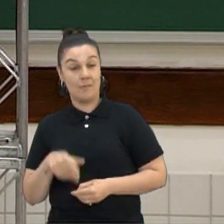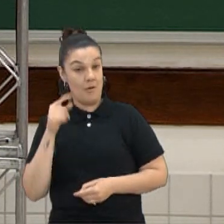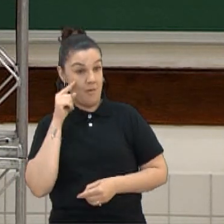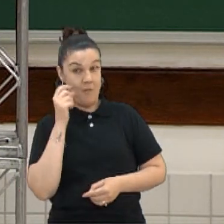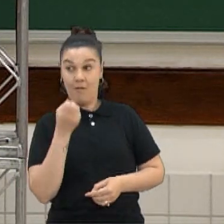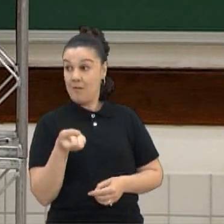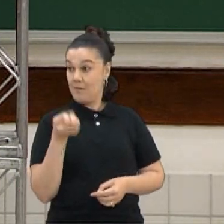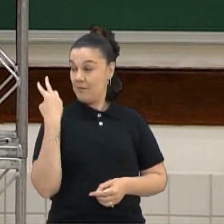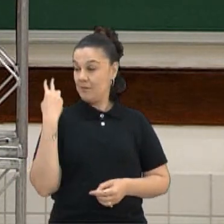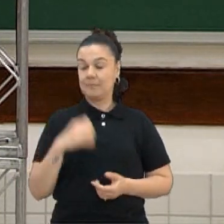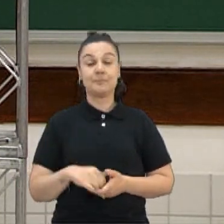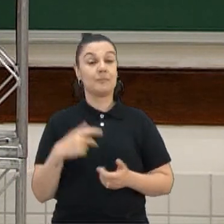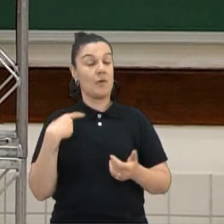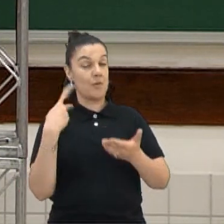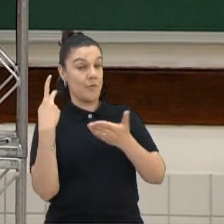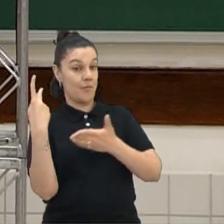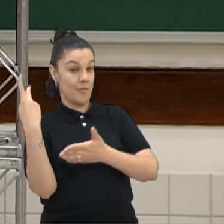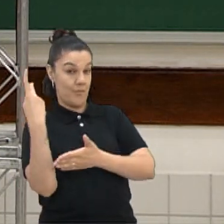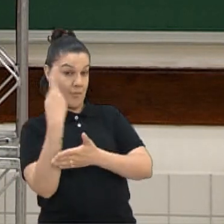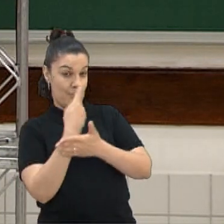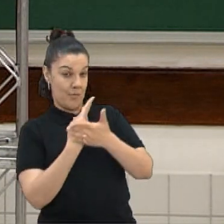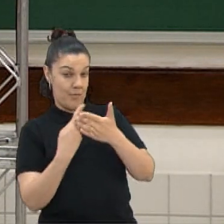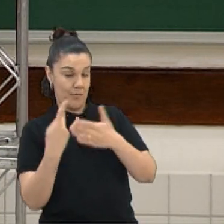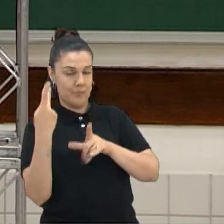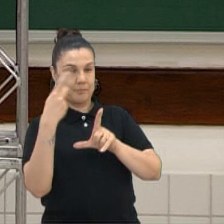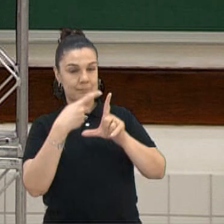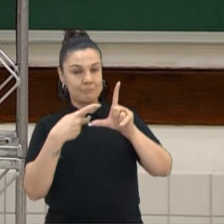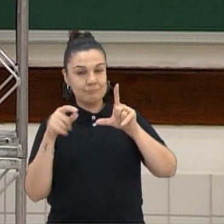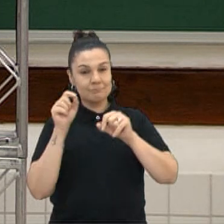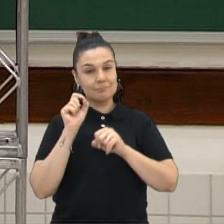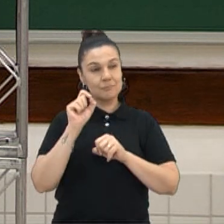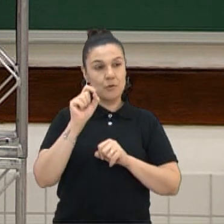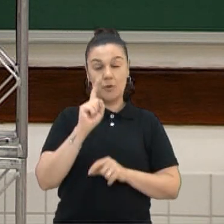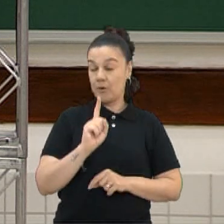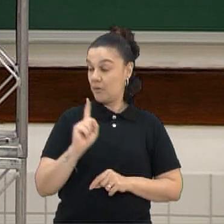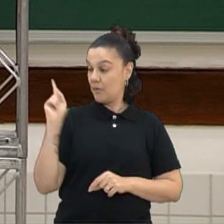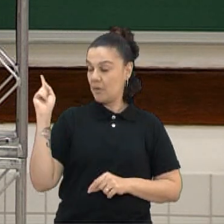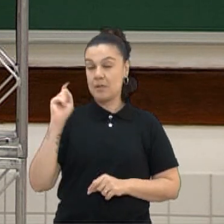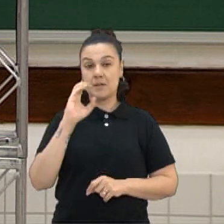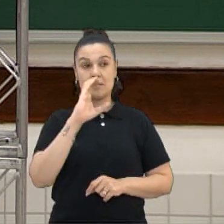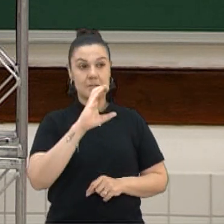galera, eu vou desenhar aqui para vocês a molécula de